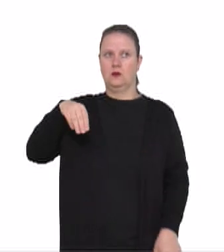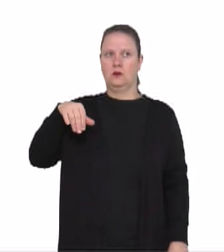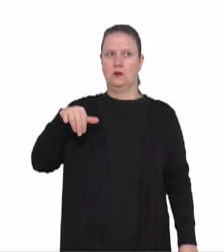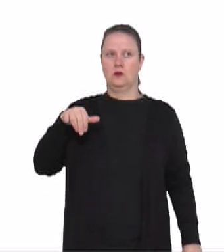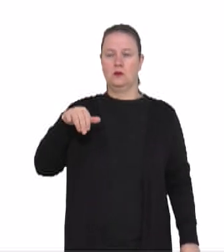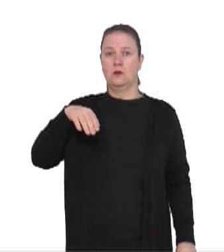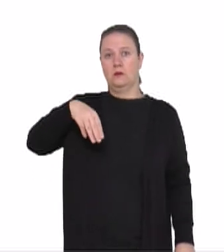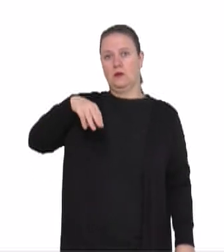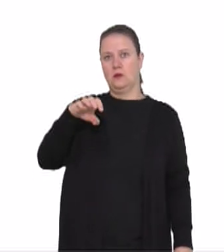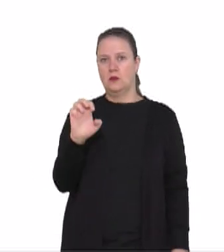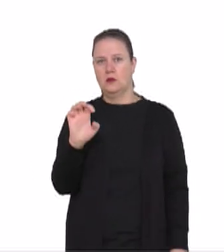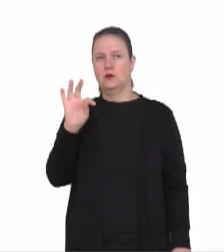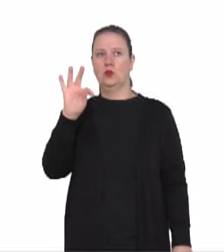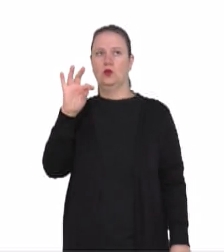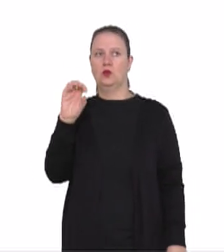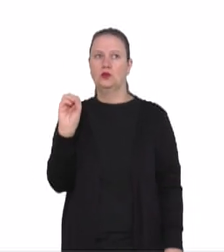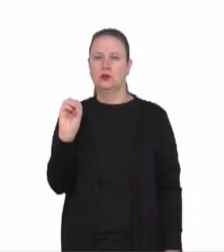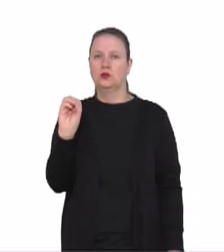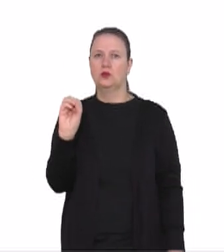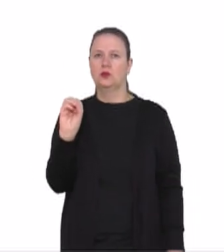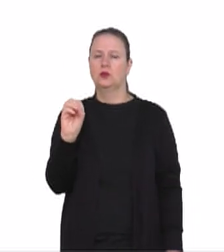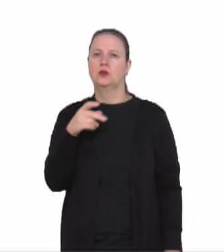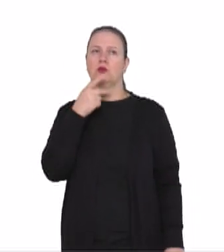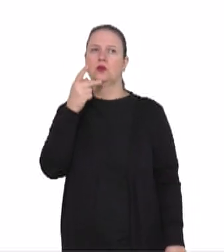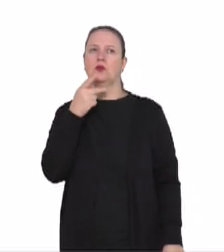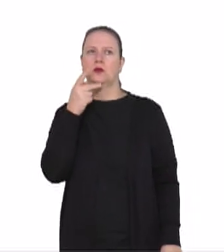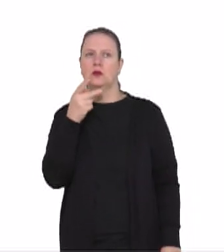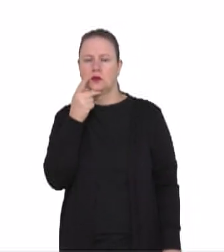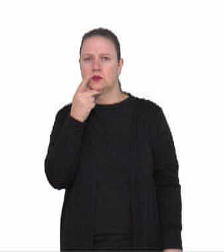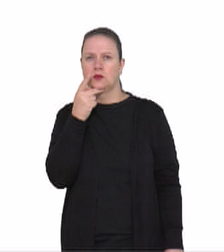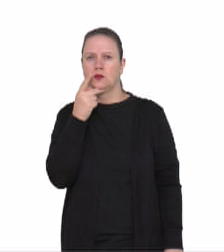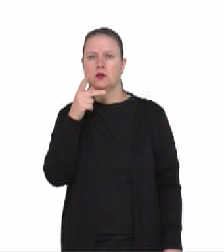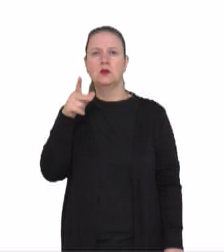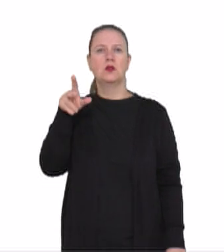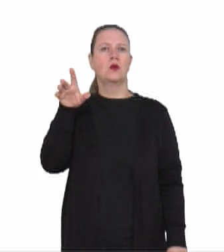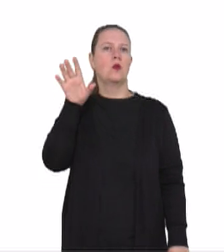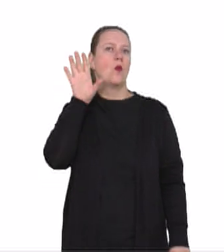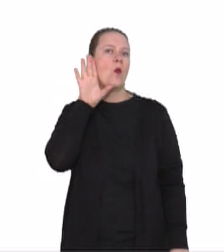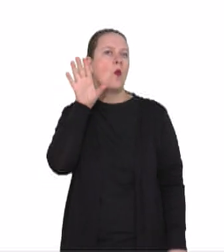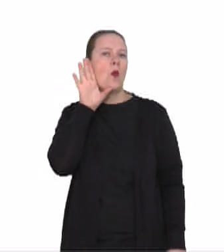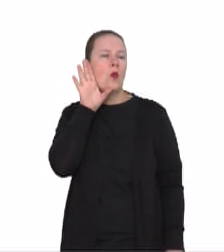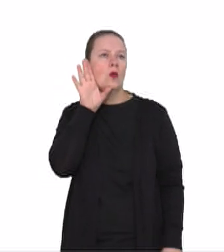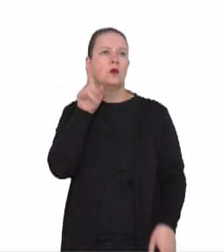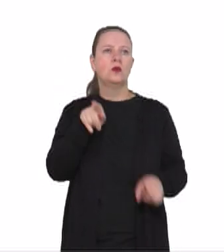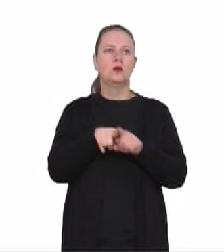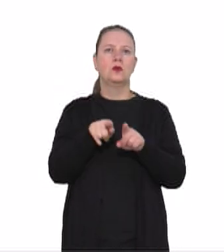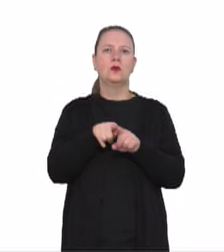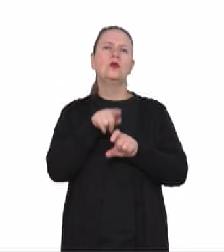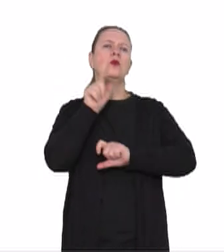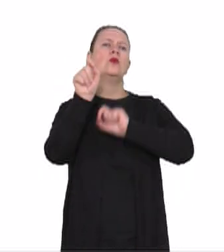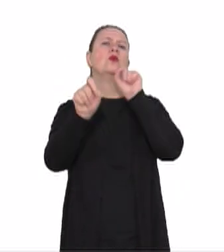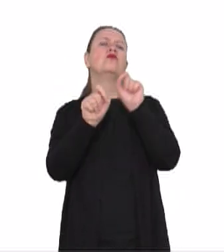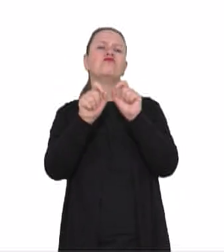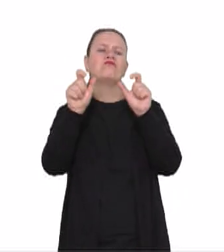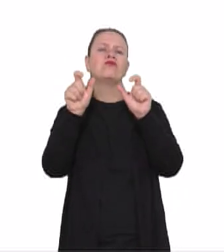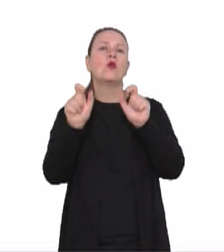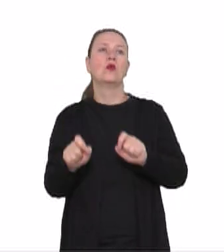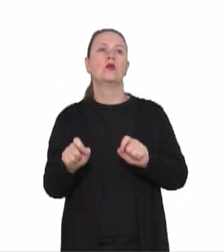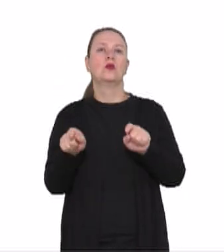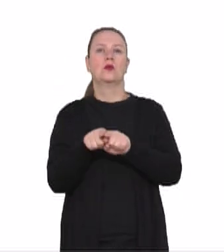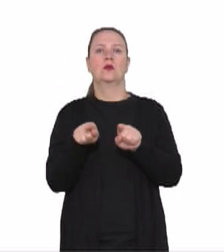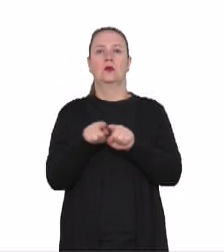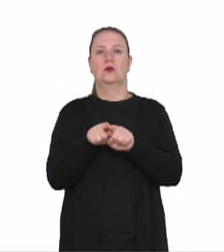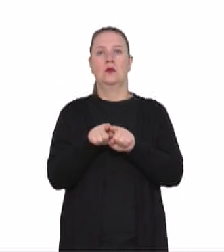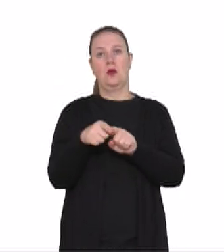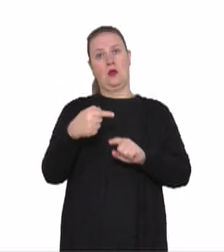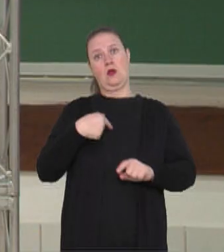para, speaking, falando, listen, escute, escutar, when, quando e I'm. Eu sou ou